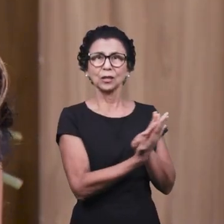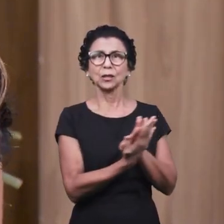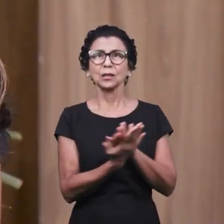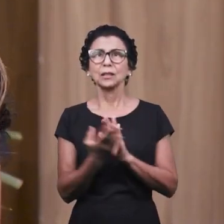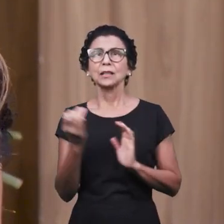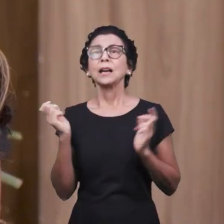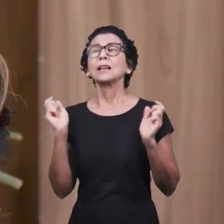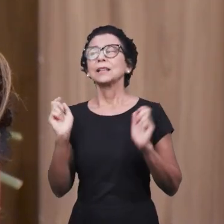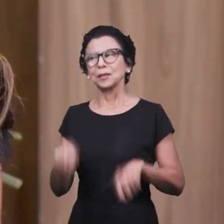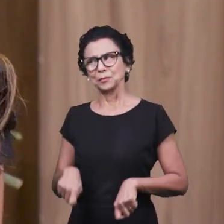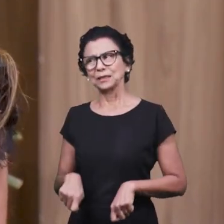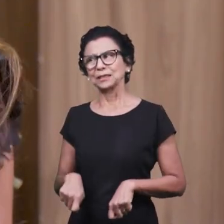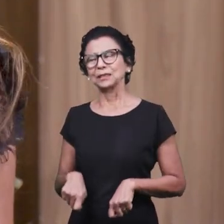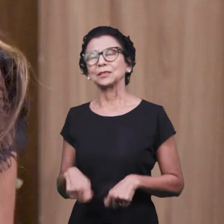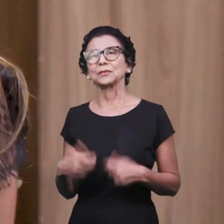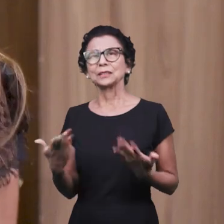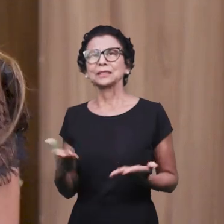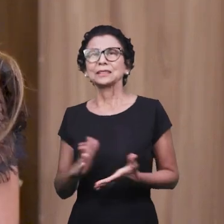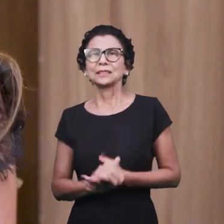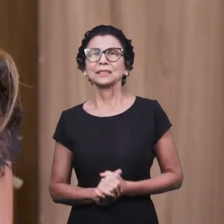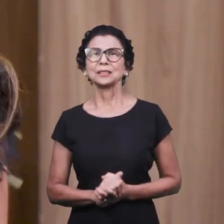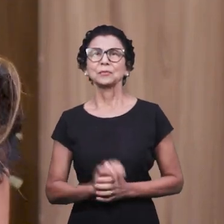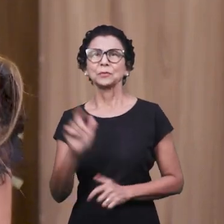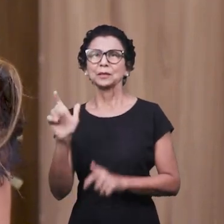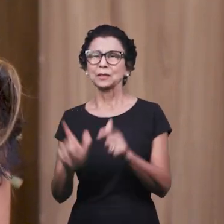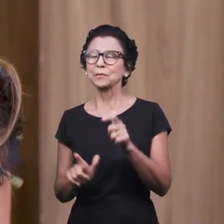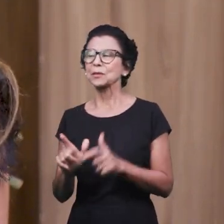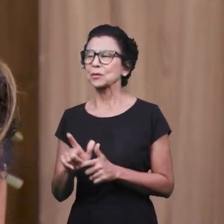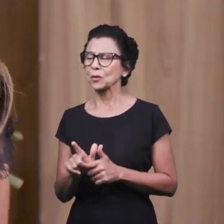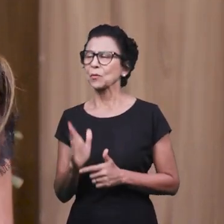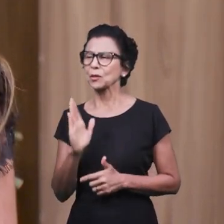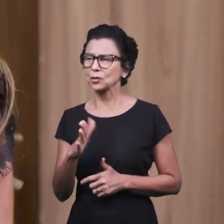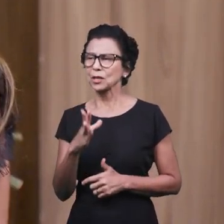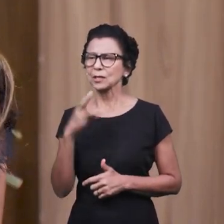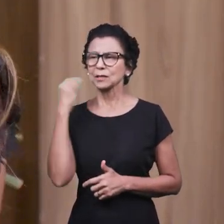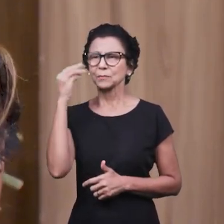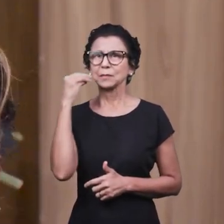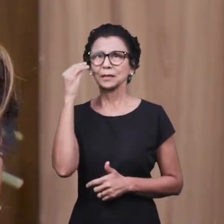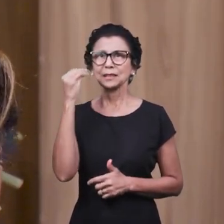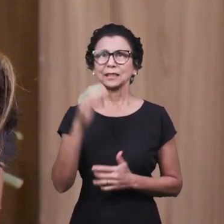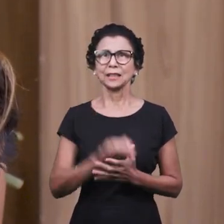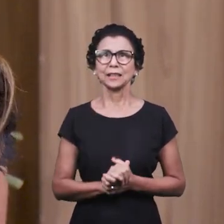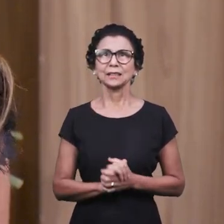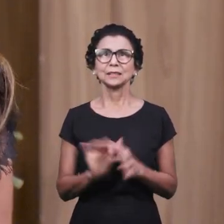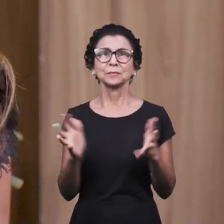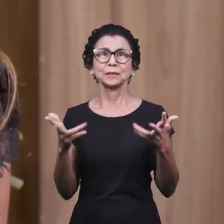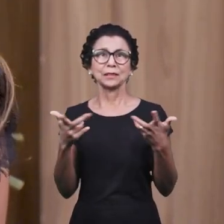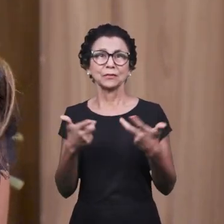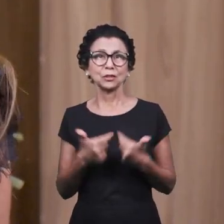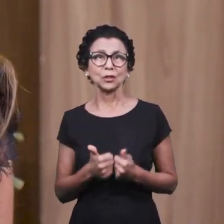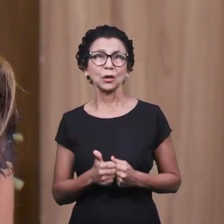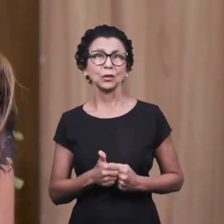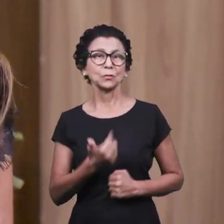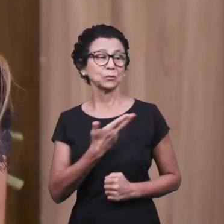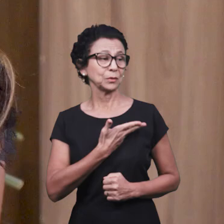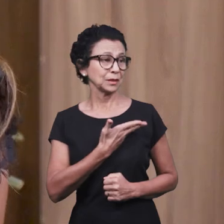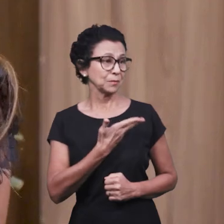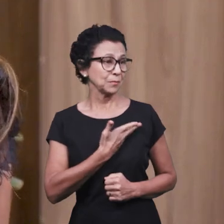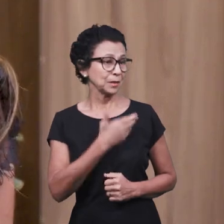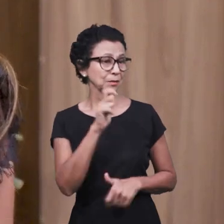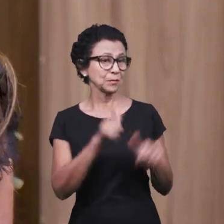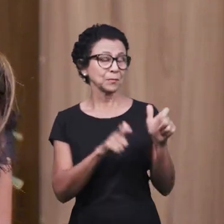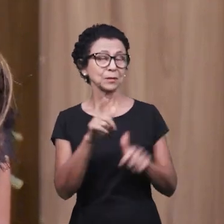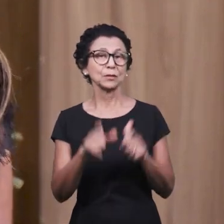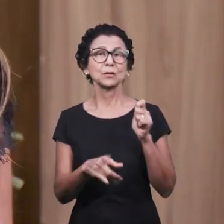não é fácil. Claro, é uma experiência incrível, muito maravilhosa, eu fico com memórias muito incríveis, muitos amigos que eu fiz, muitas pessoas